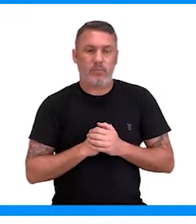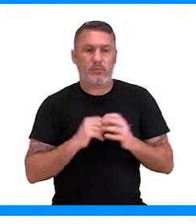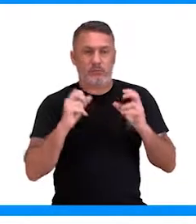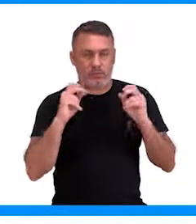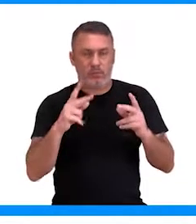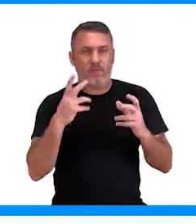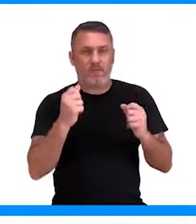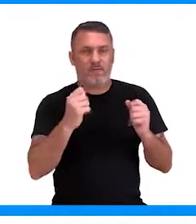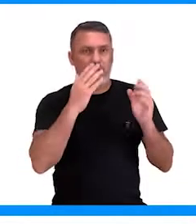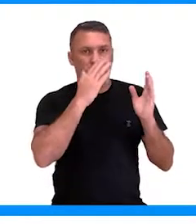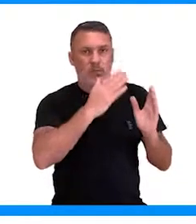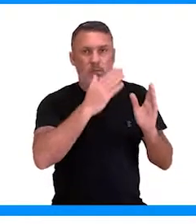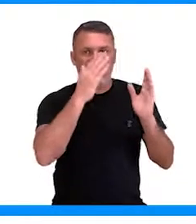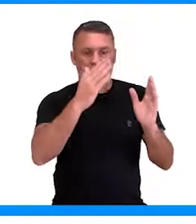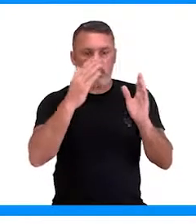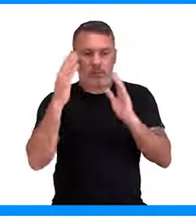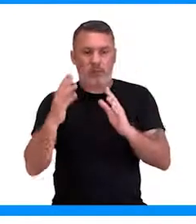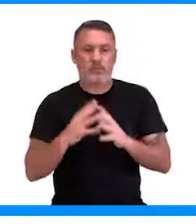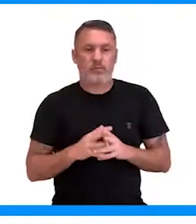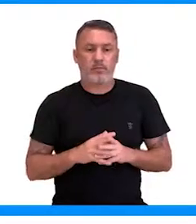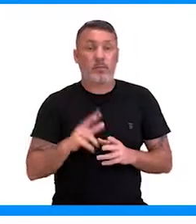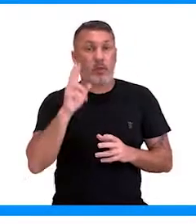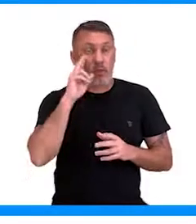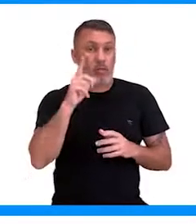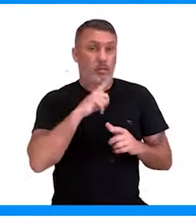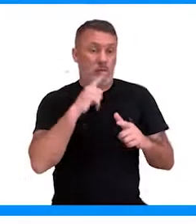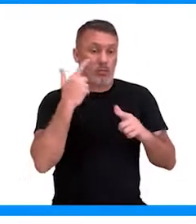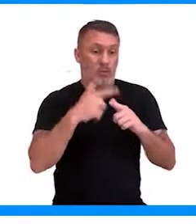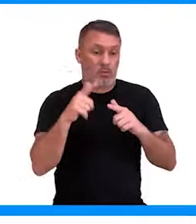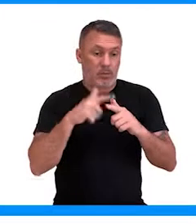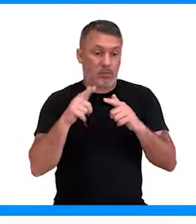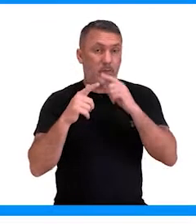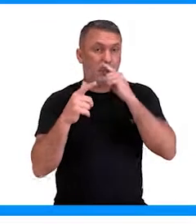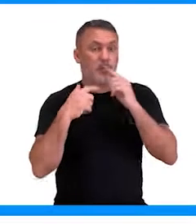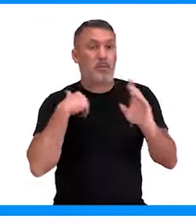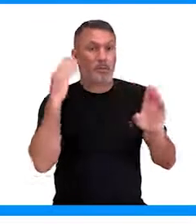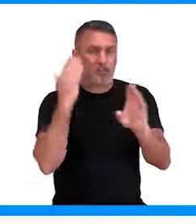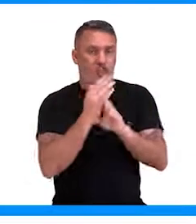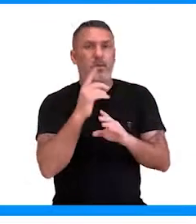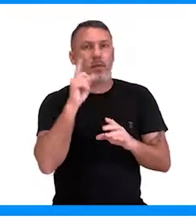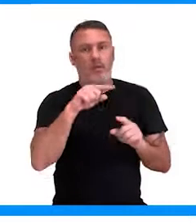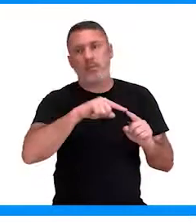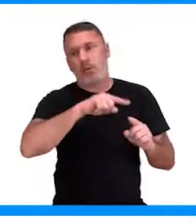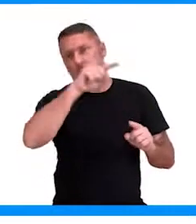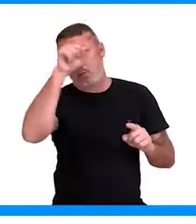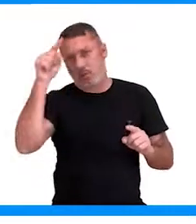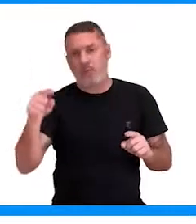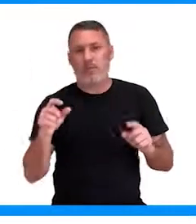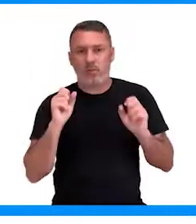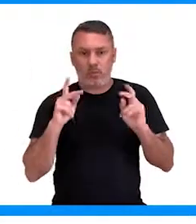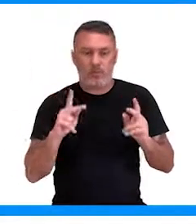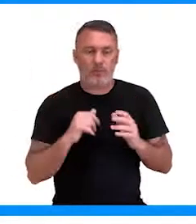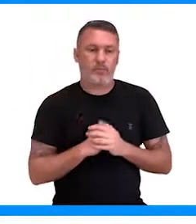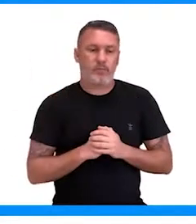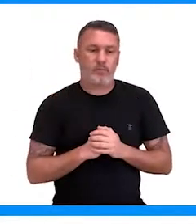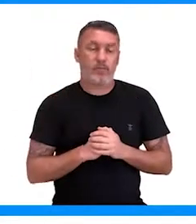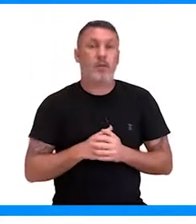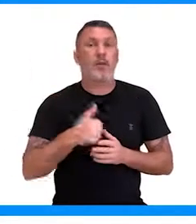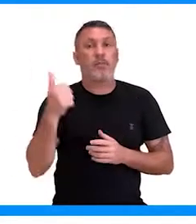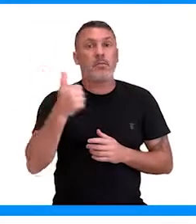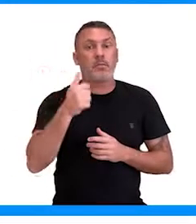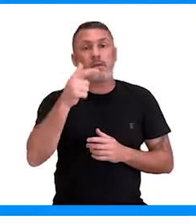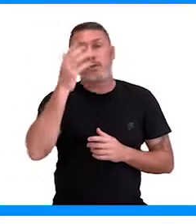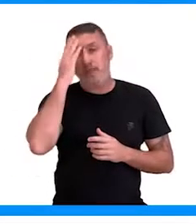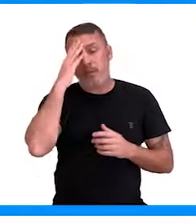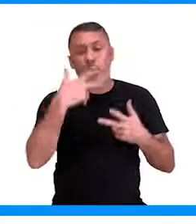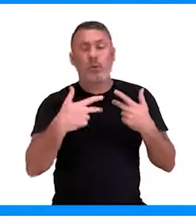Então tá, vamos por partes. Eu olhei o problema, detectei que é um lançamento oblíquo. Primeira coisa